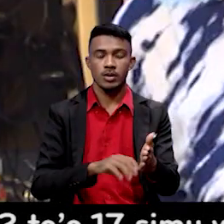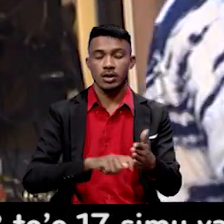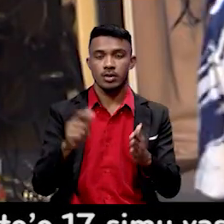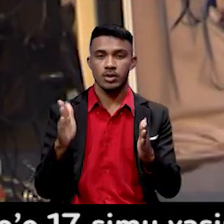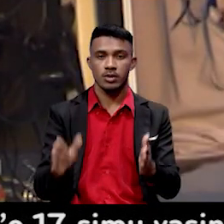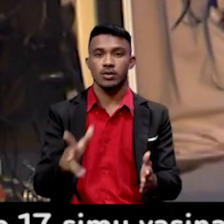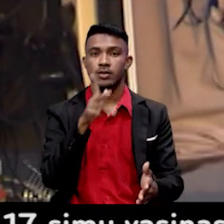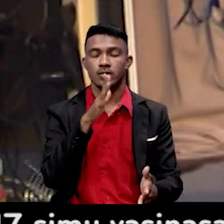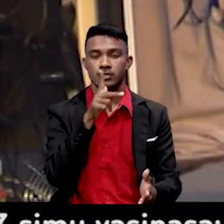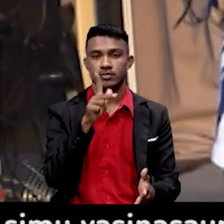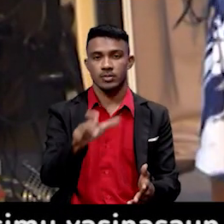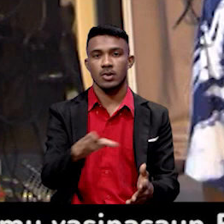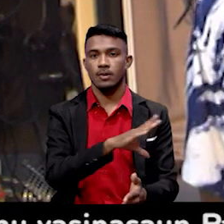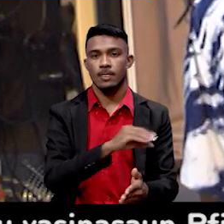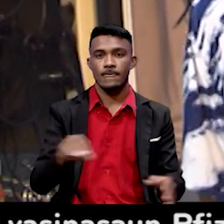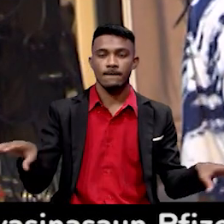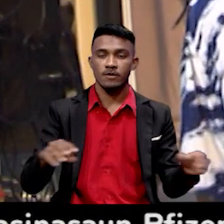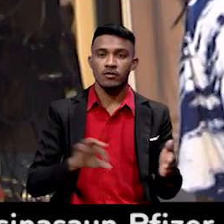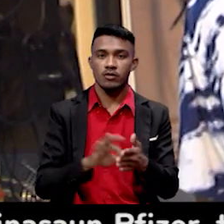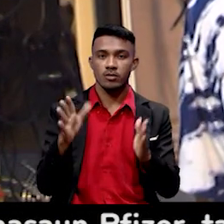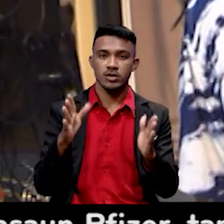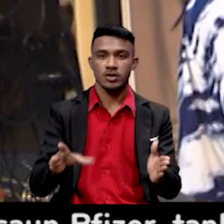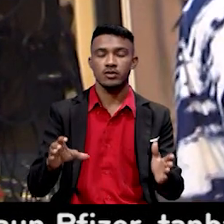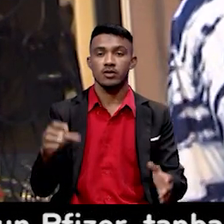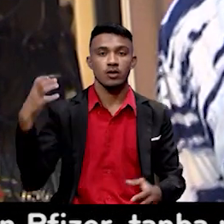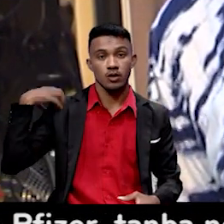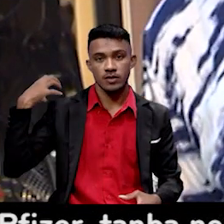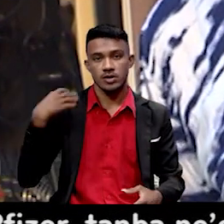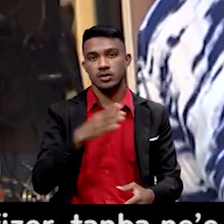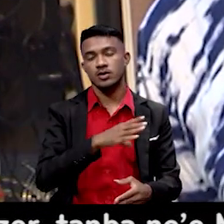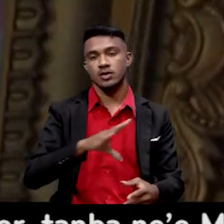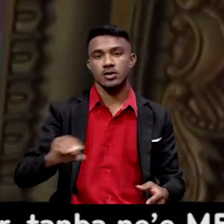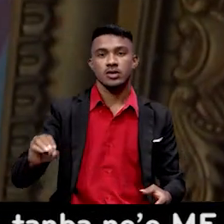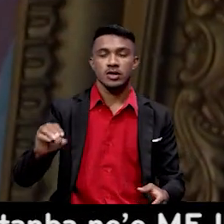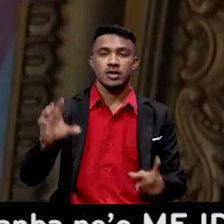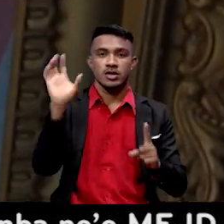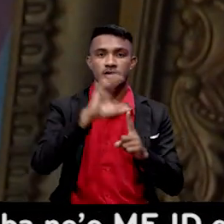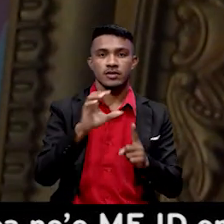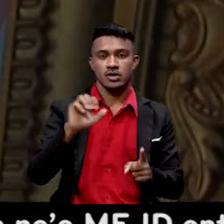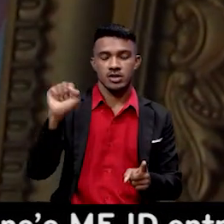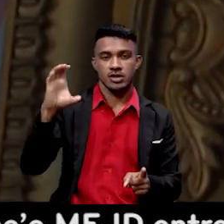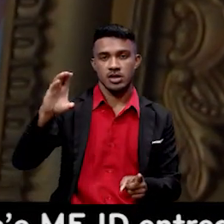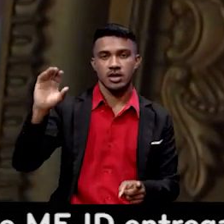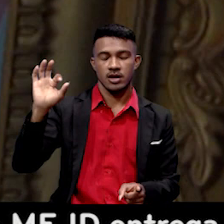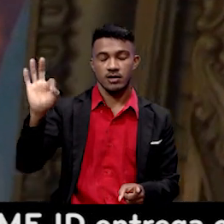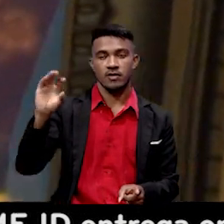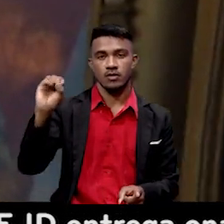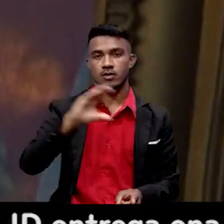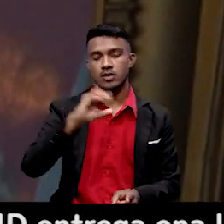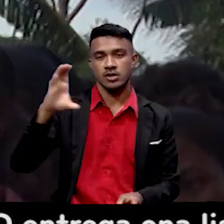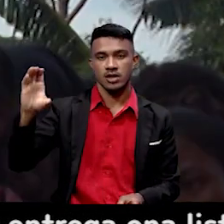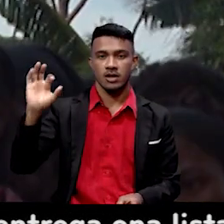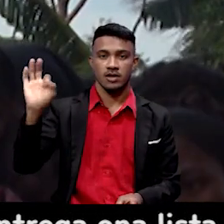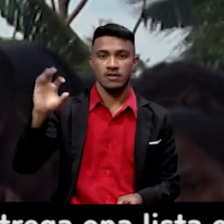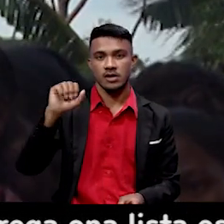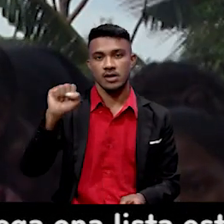Ida, tuir formasaun ofisiais no Sarjento CFO e CFSI. Iha lorong Ronu Resin 2 Fulan Mayu Tinang